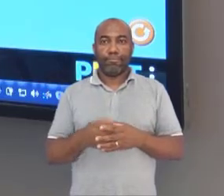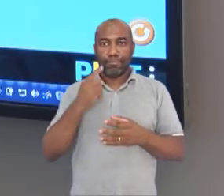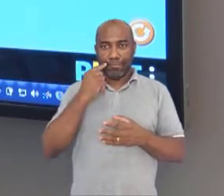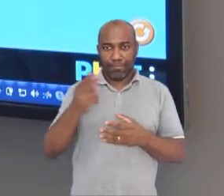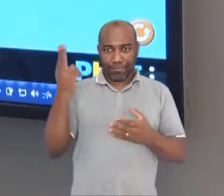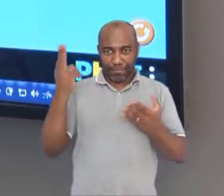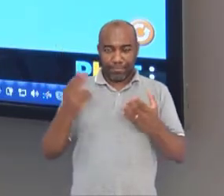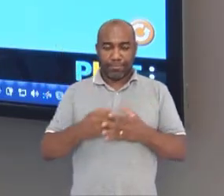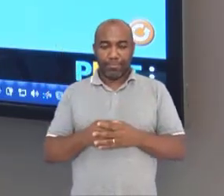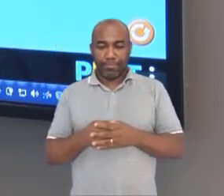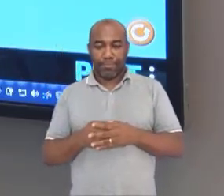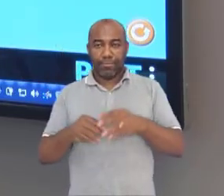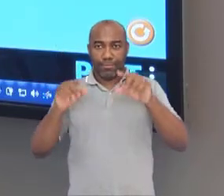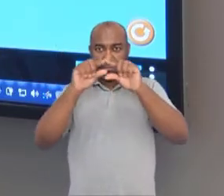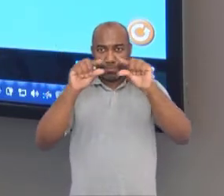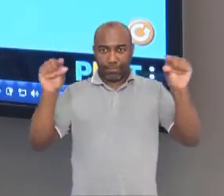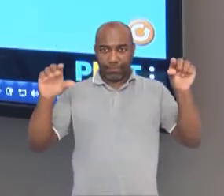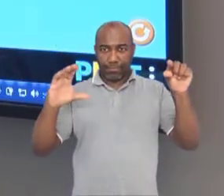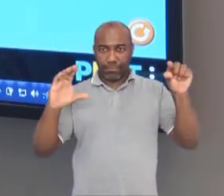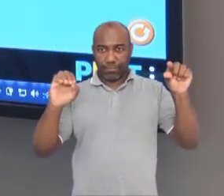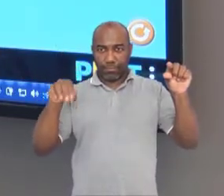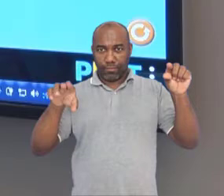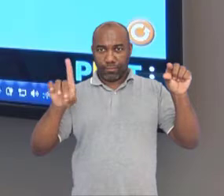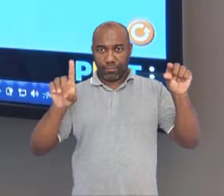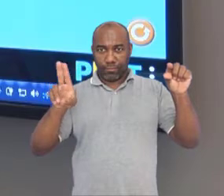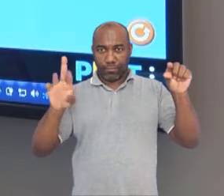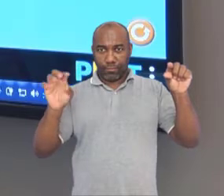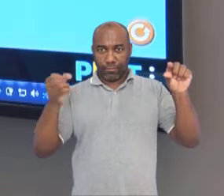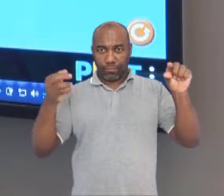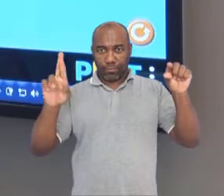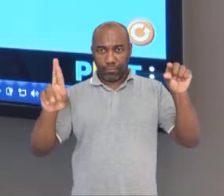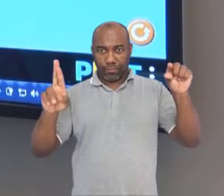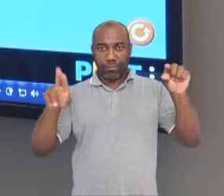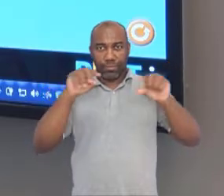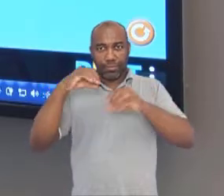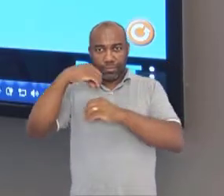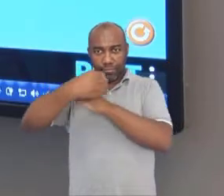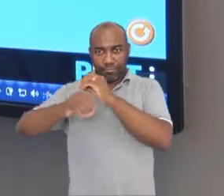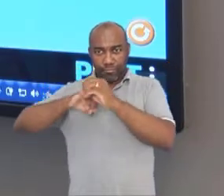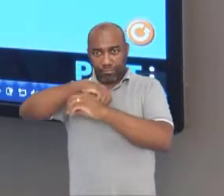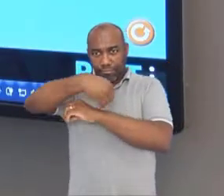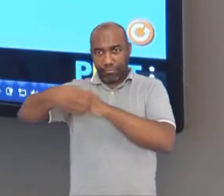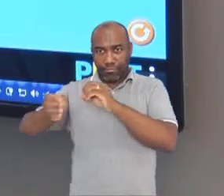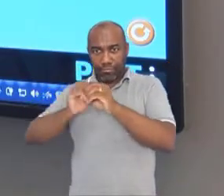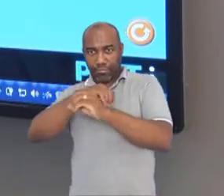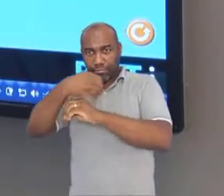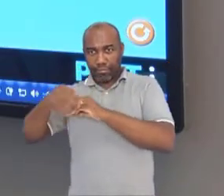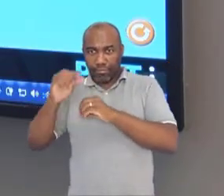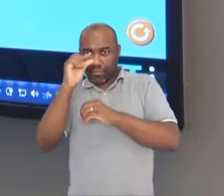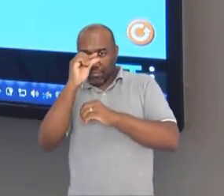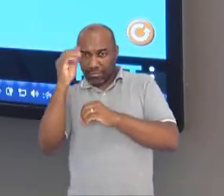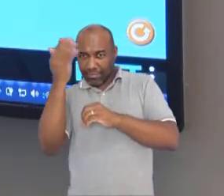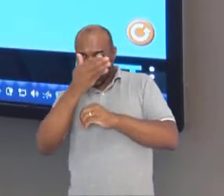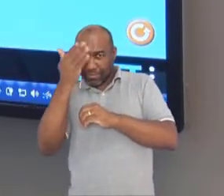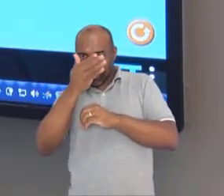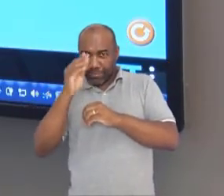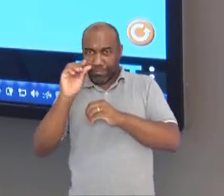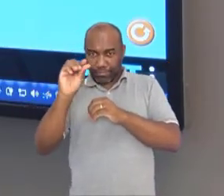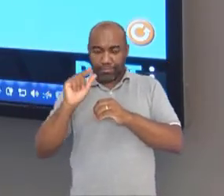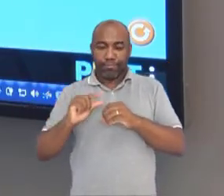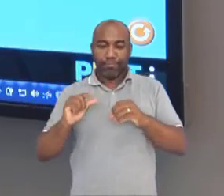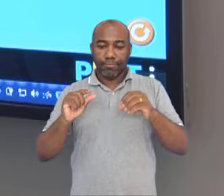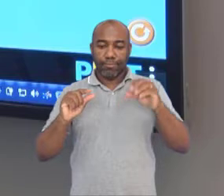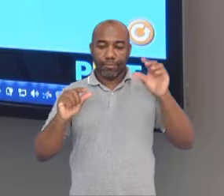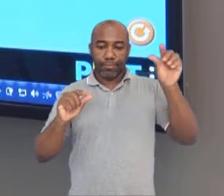condutor. Veja que ele tem aqui elétrons, esses elétrons vibram de forma caótica.